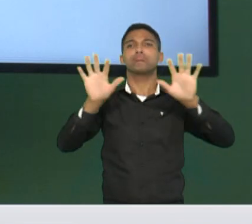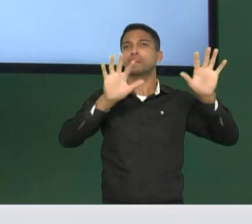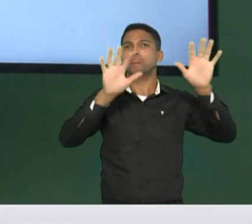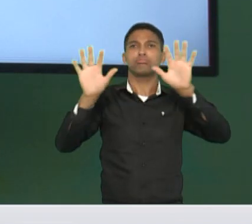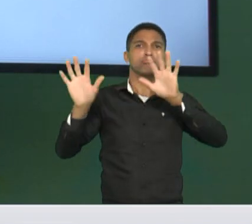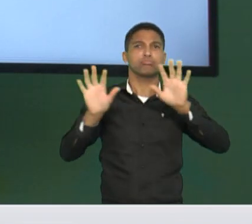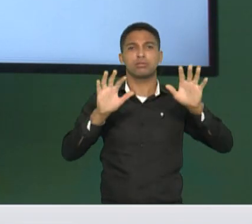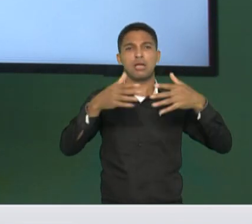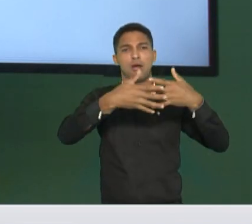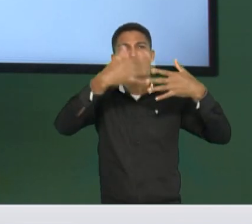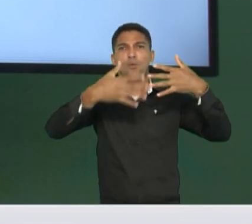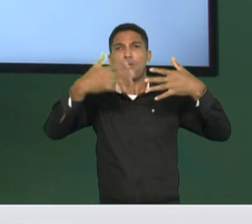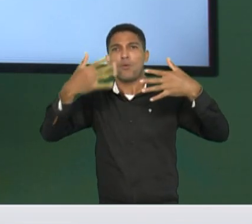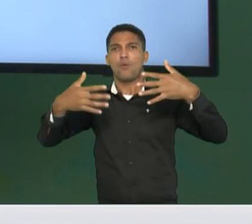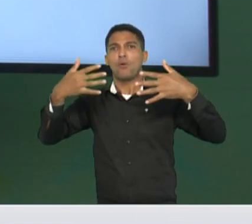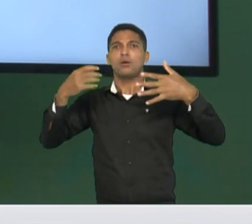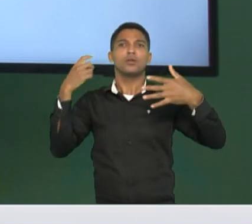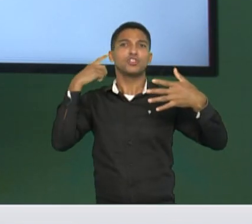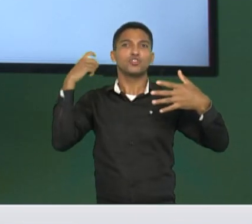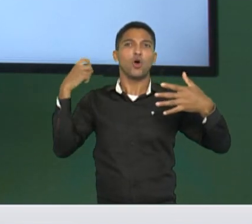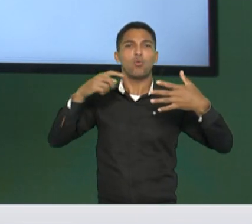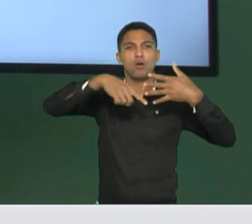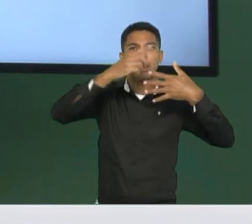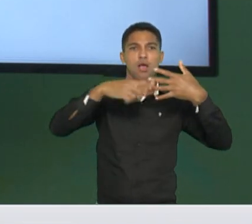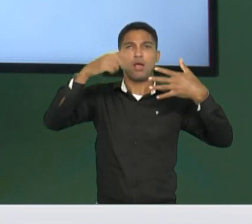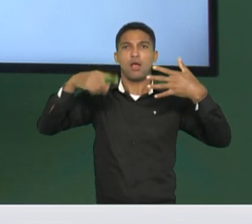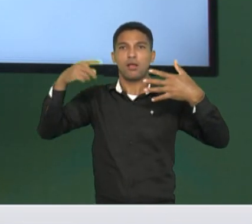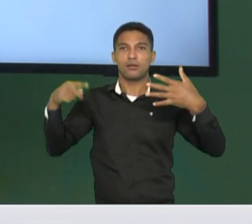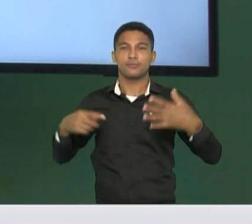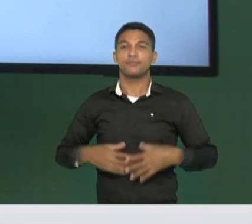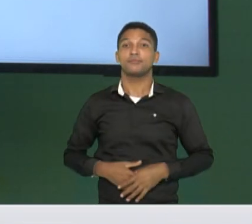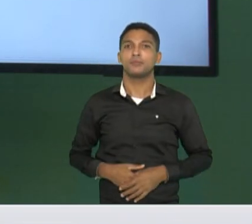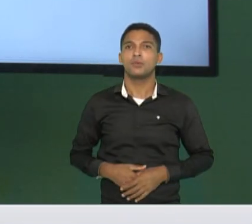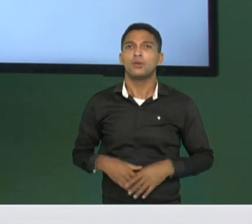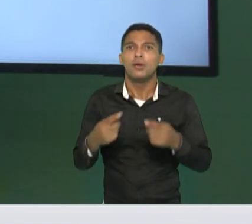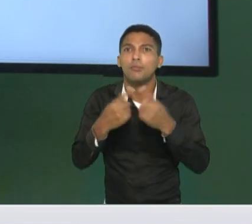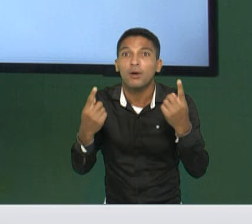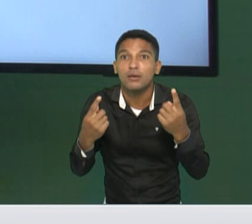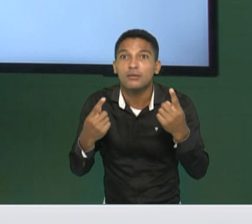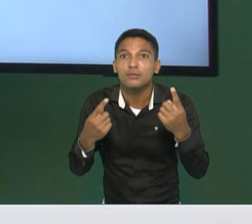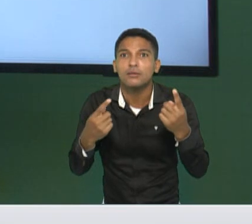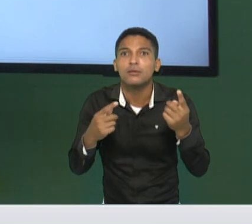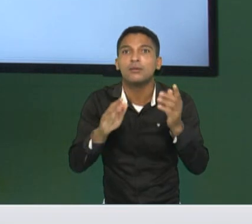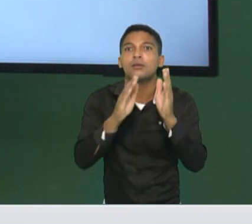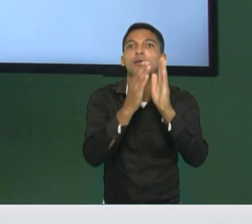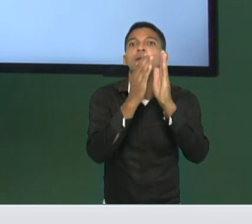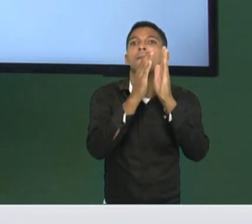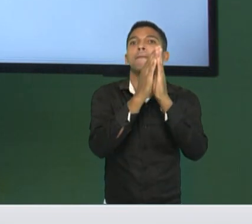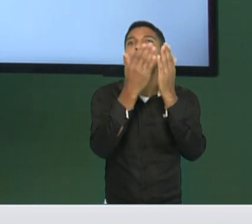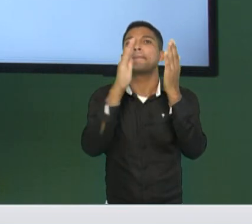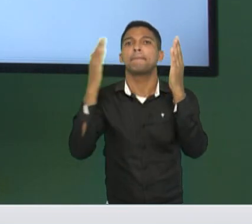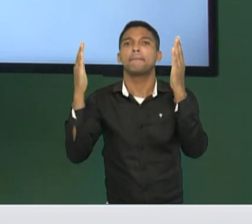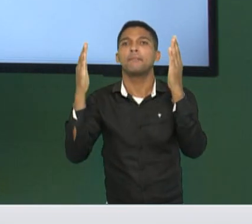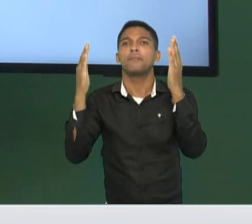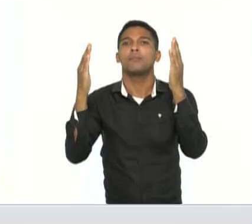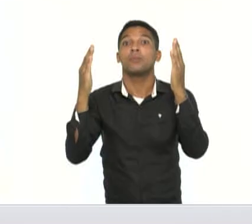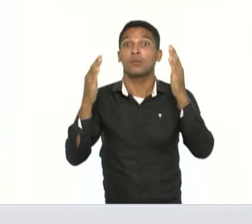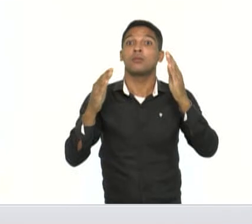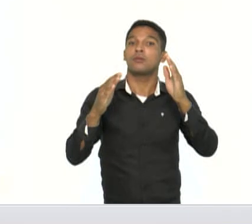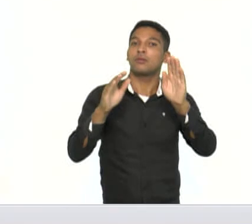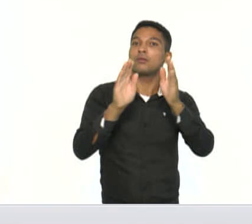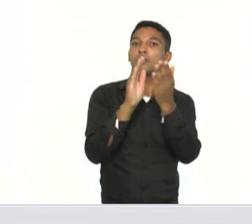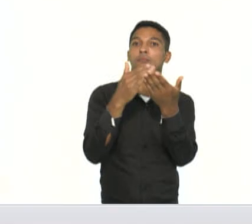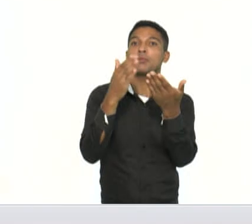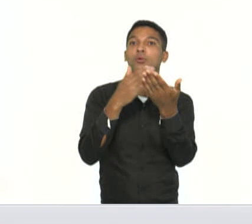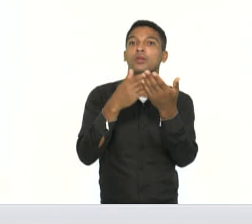uns exemplos aqui, Biblioteca, todo mundo fica bem quietinho, em silêncio, lendo, pesquisando, né? Então, olha